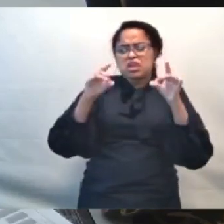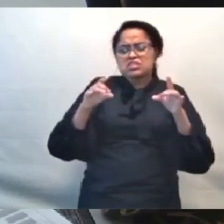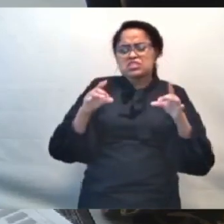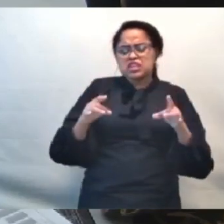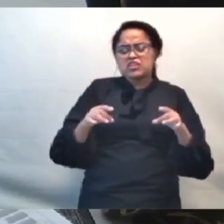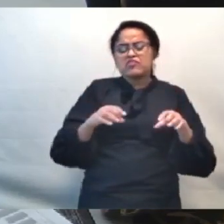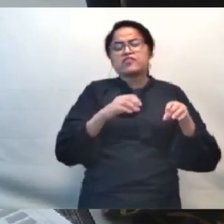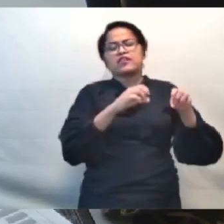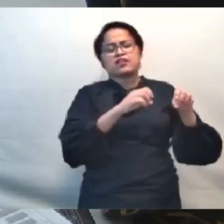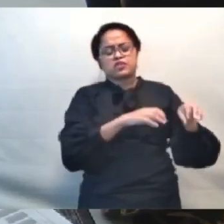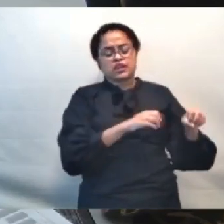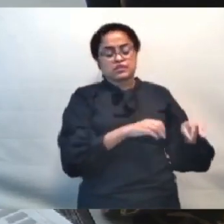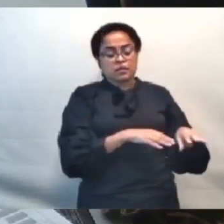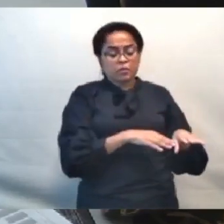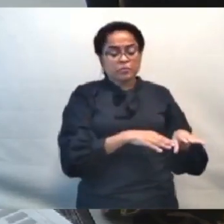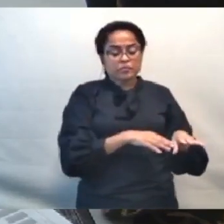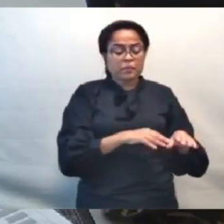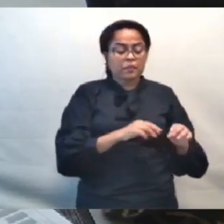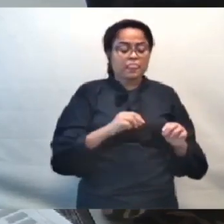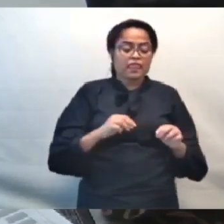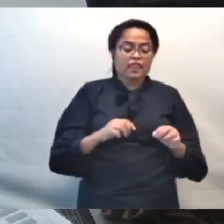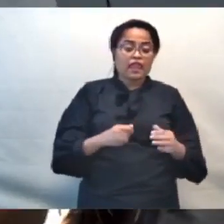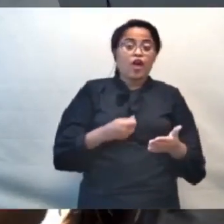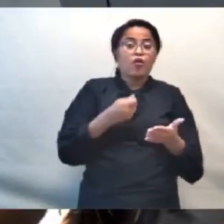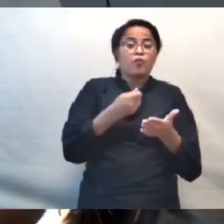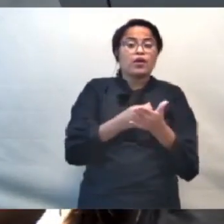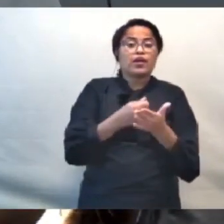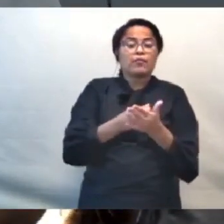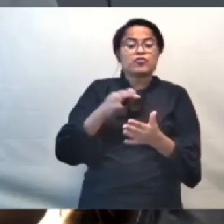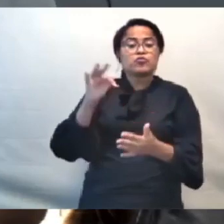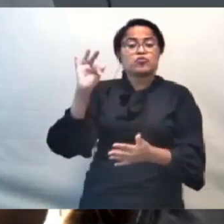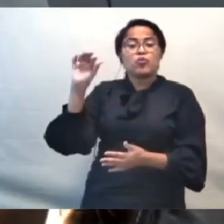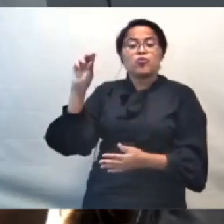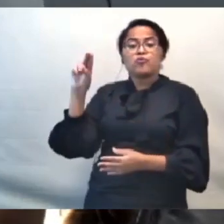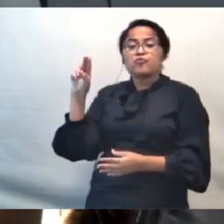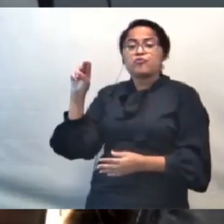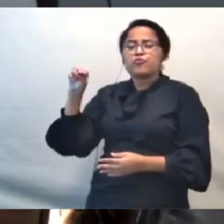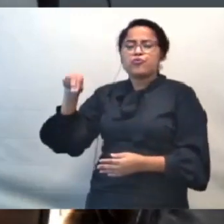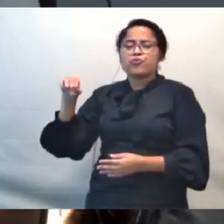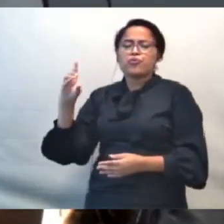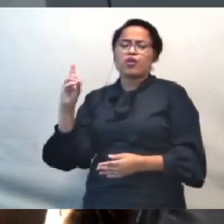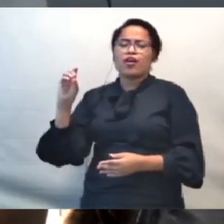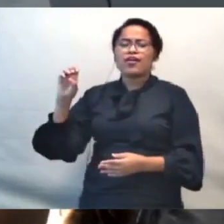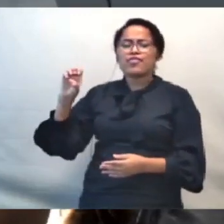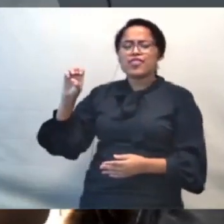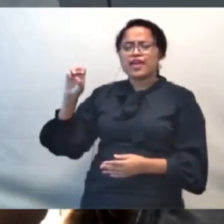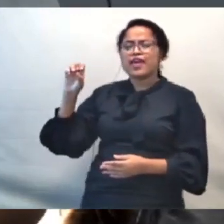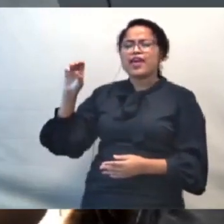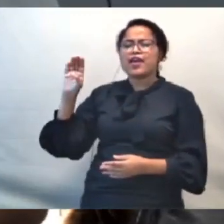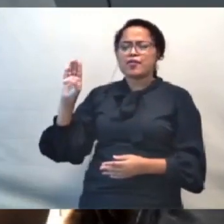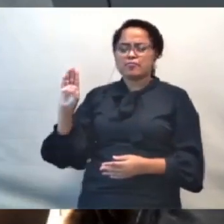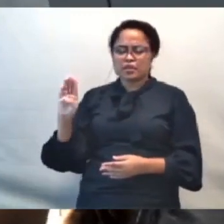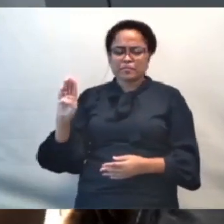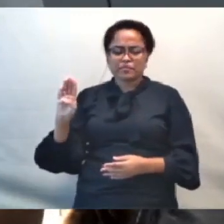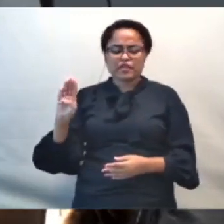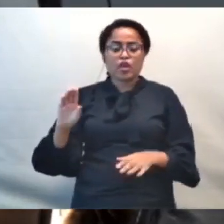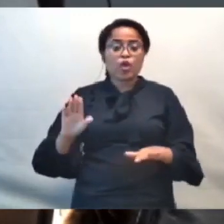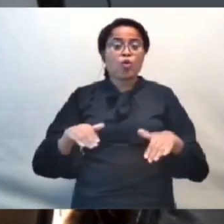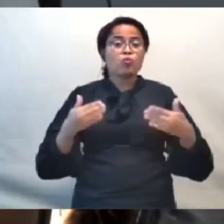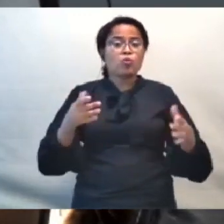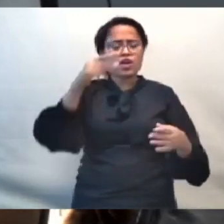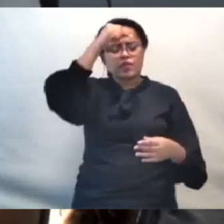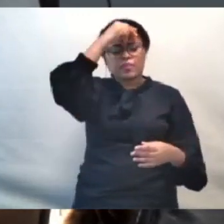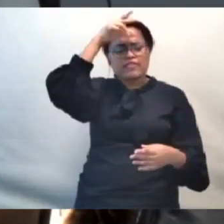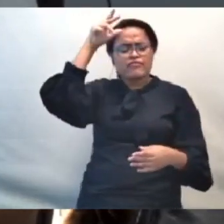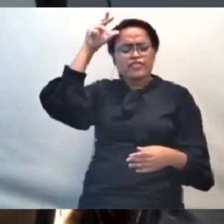relação ao pagamento do Fundeb. Né? Quanto que a prefeitura utiliza do valor do Fundeb para pagamento